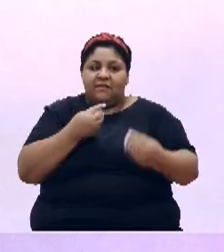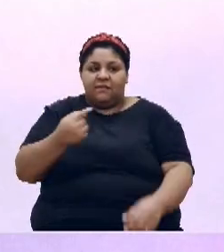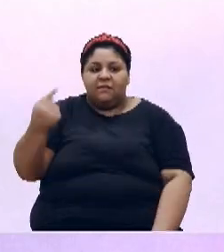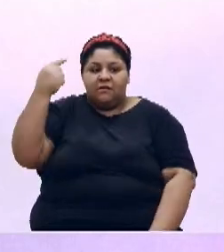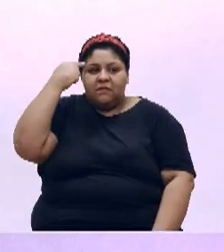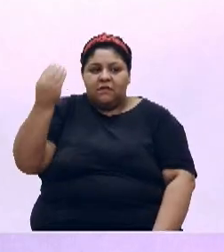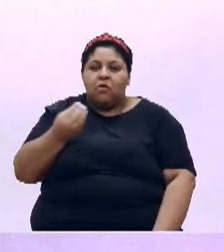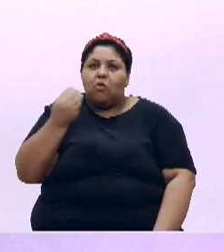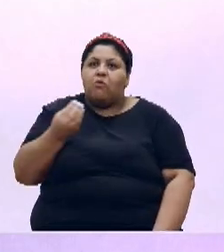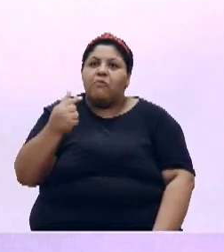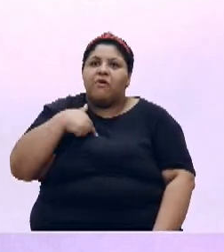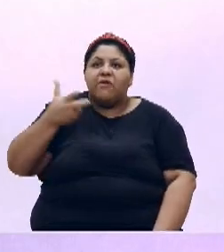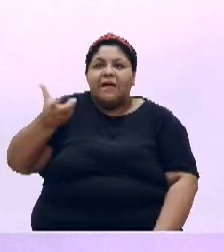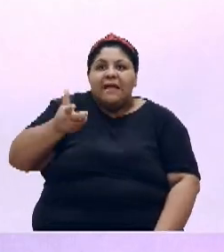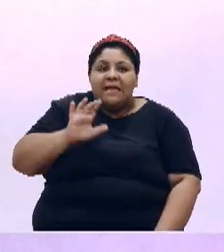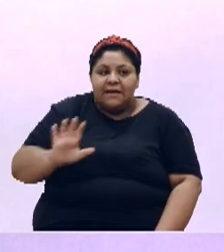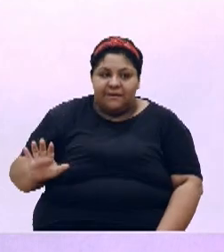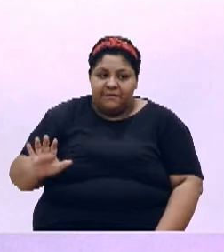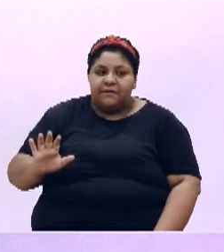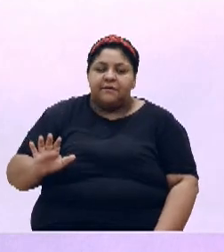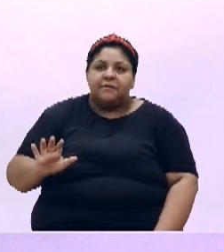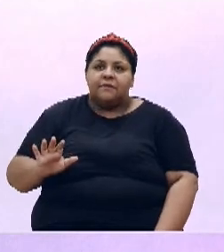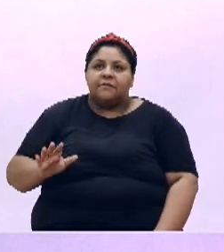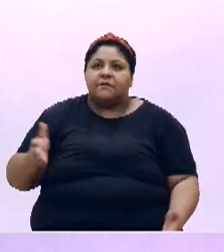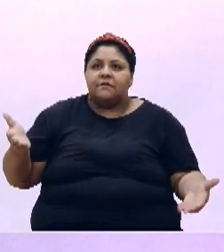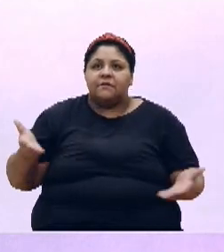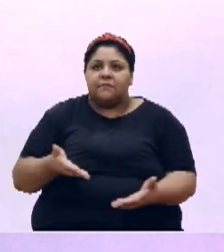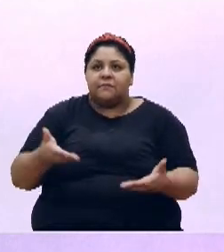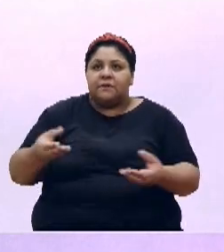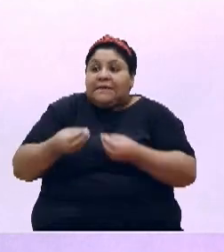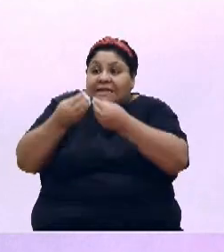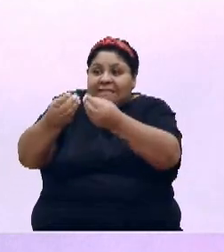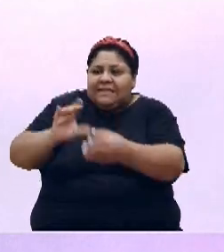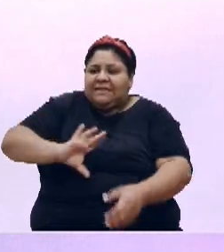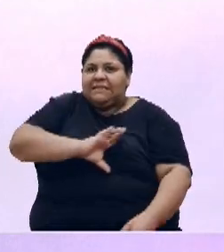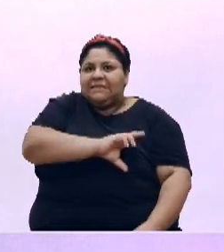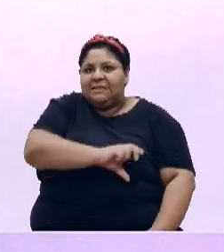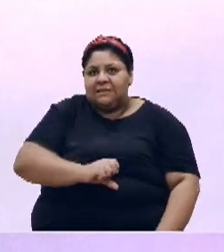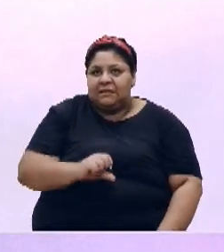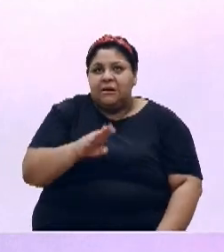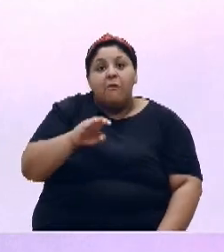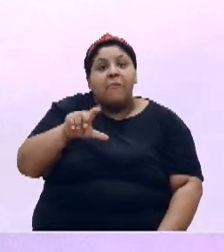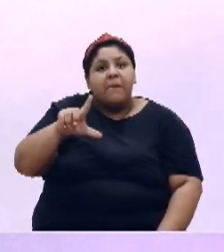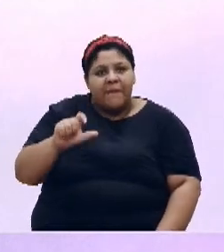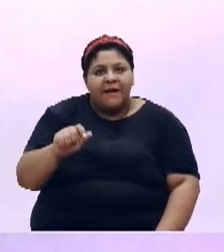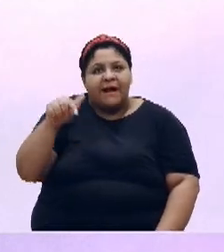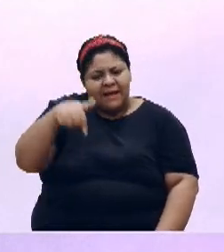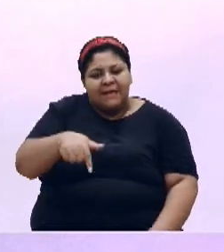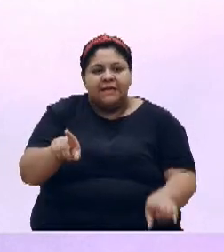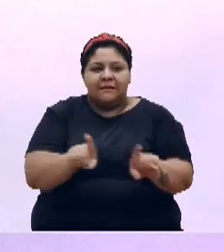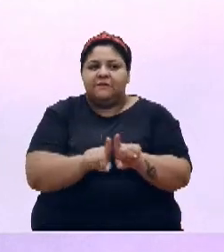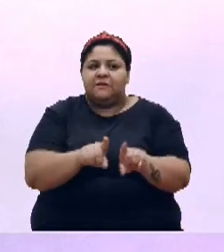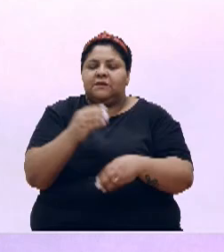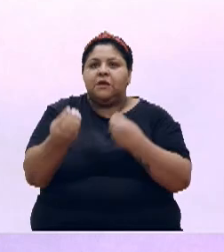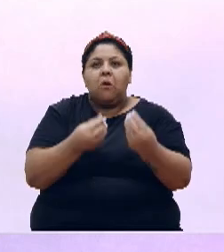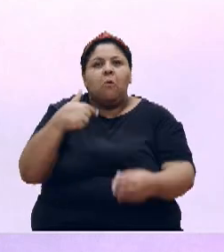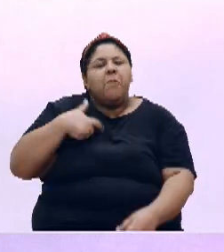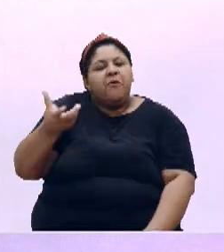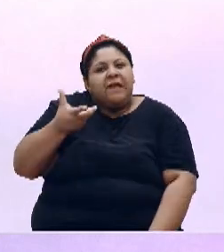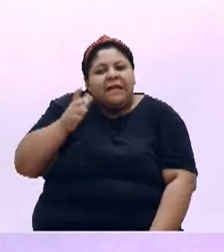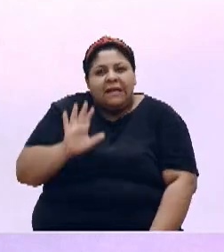como eu queria tá dando todo esse amor pra Bela aqui também, como eu